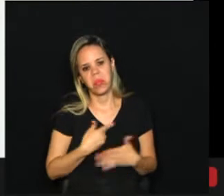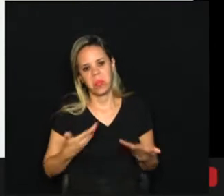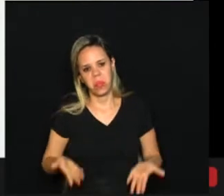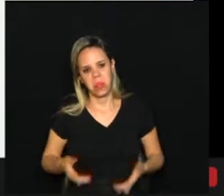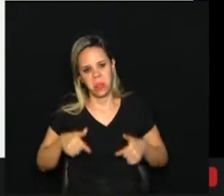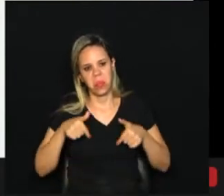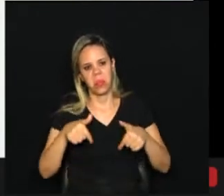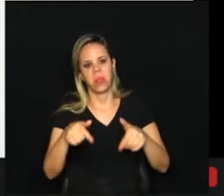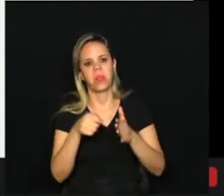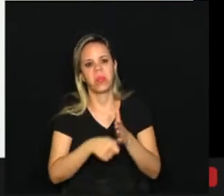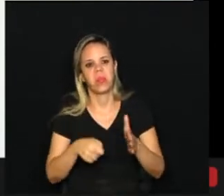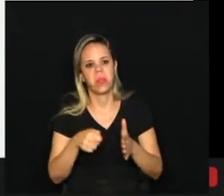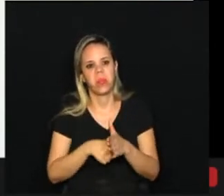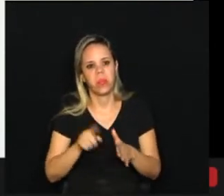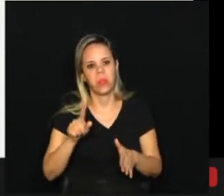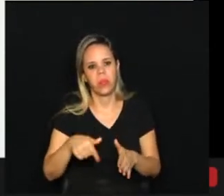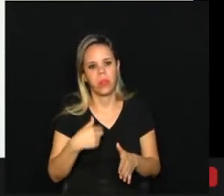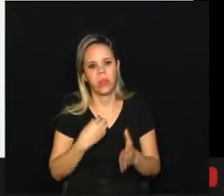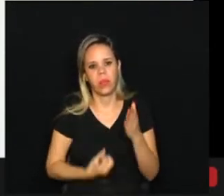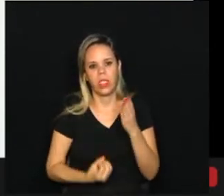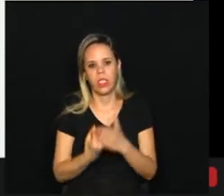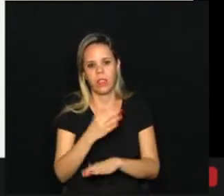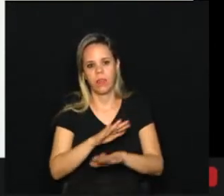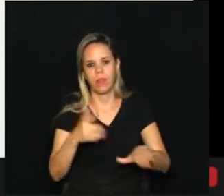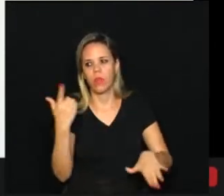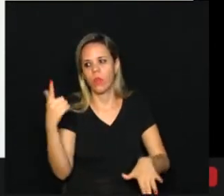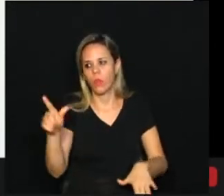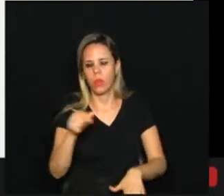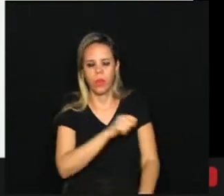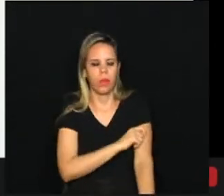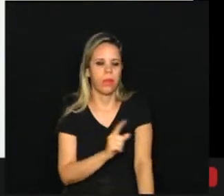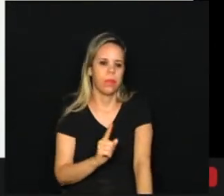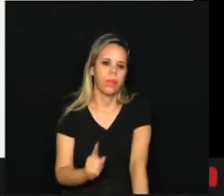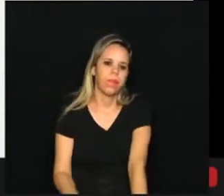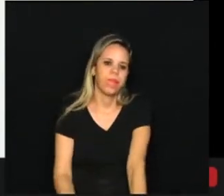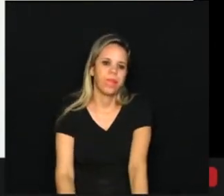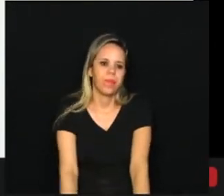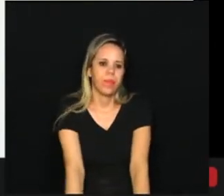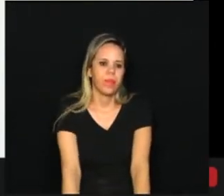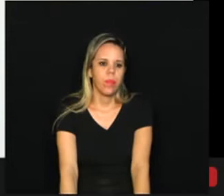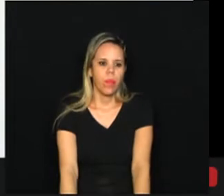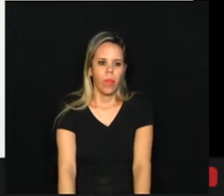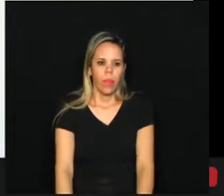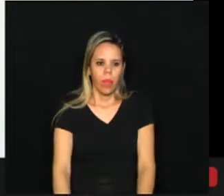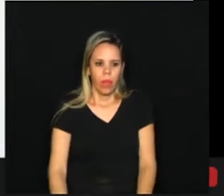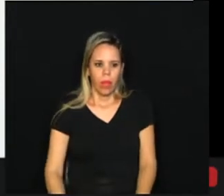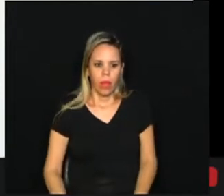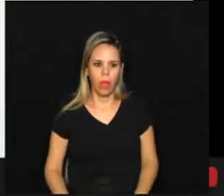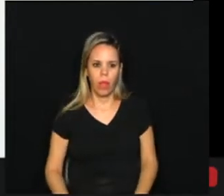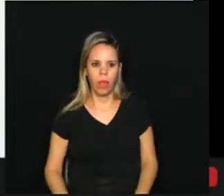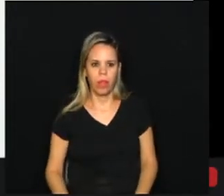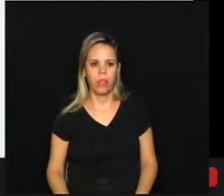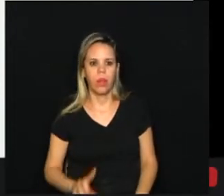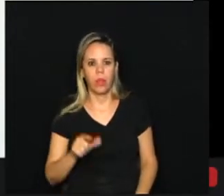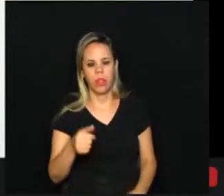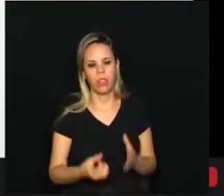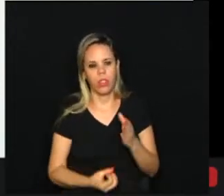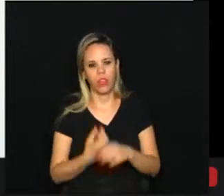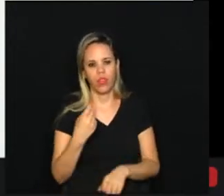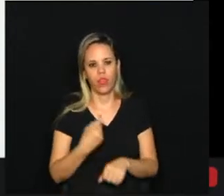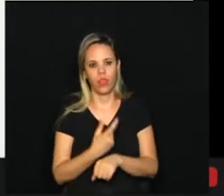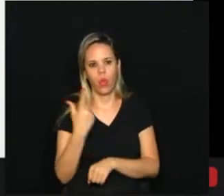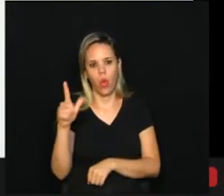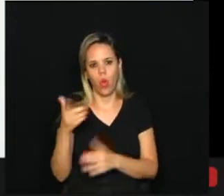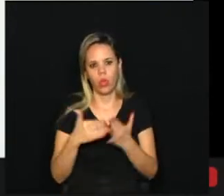tomando providências para que isso não aconteça com outros alunos. Depois da exposição deste caso, nós também descobrimos que em